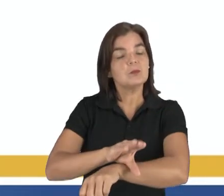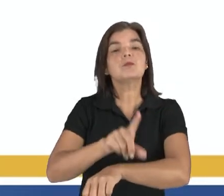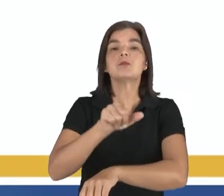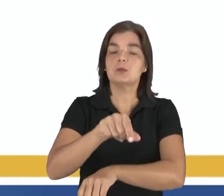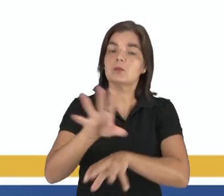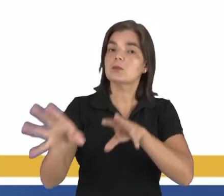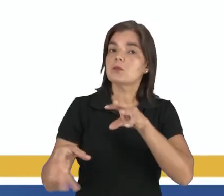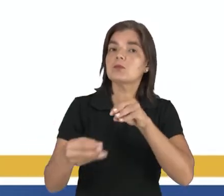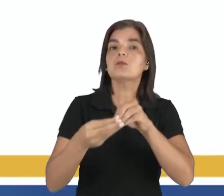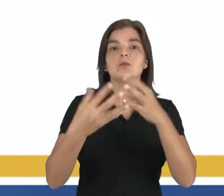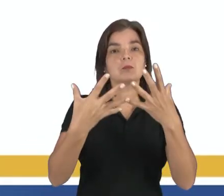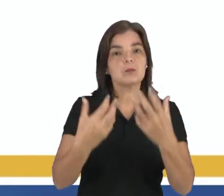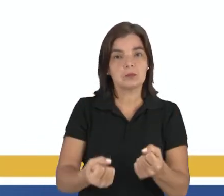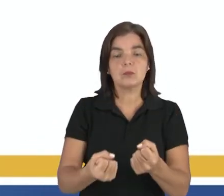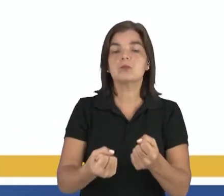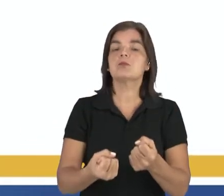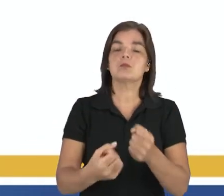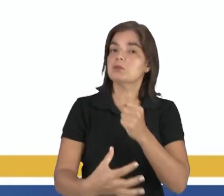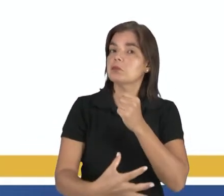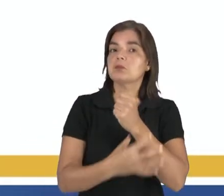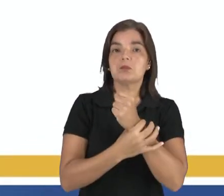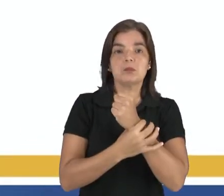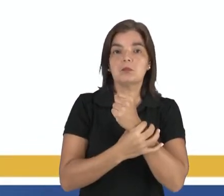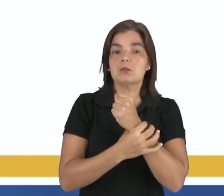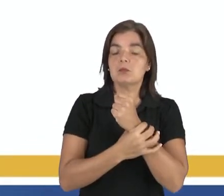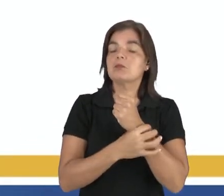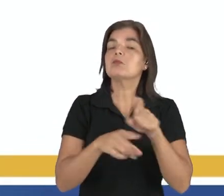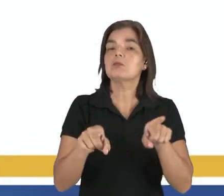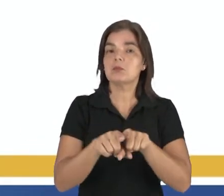é completamente aceito, não é garantido a sua